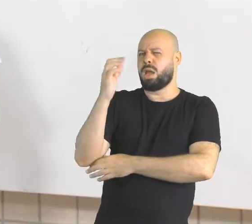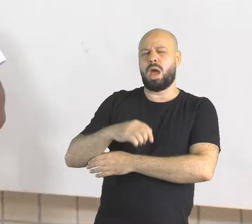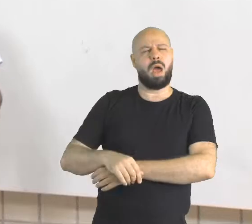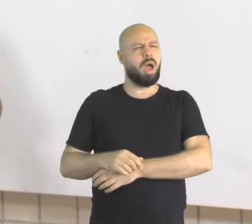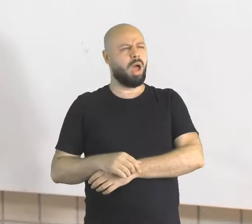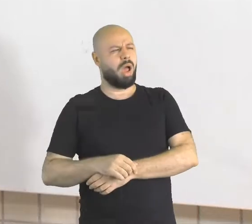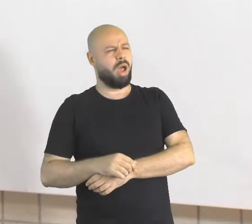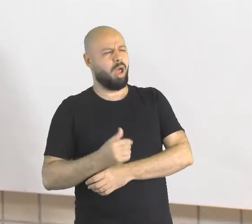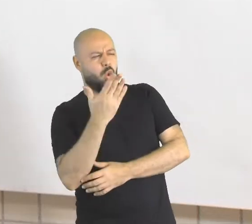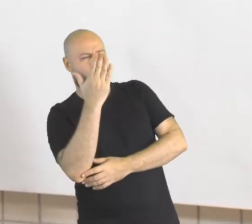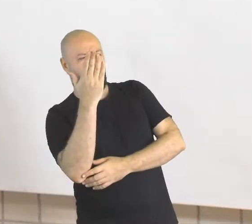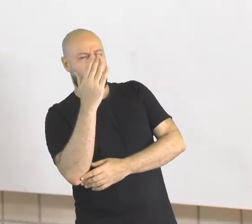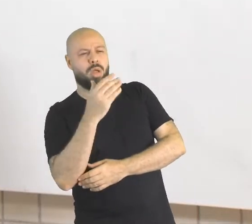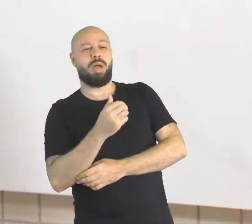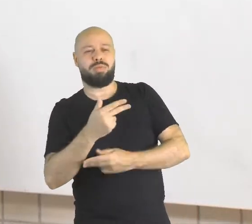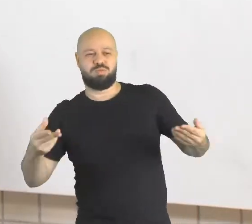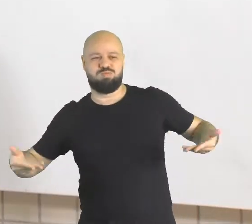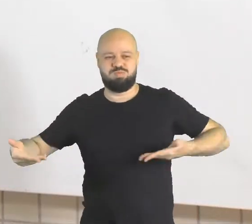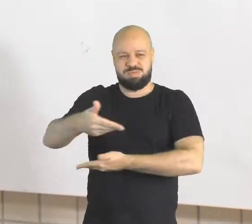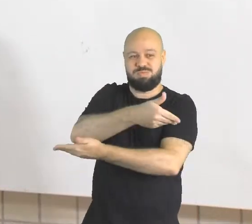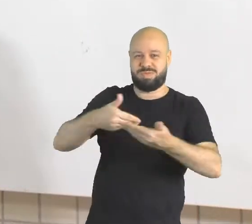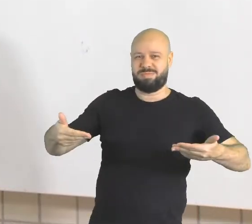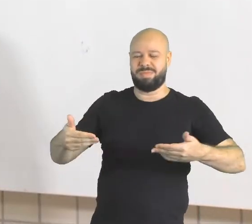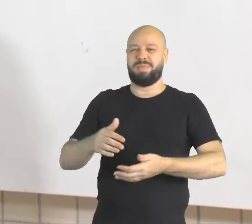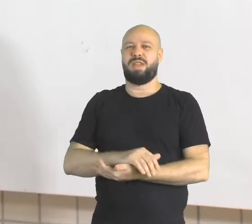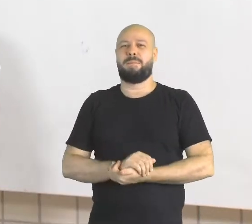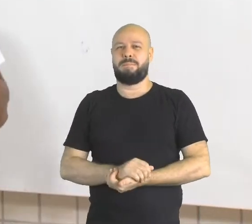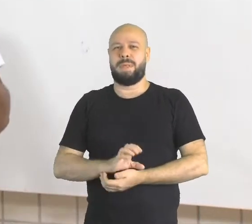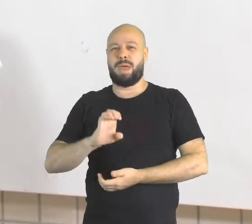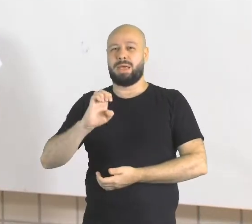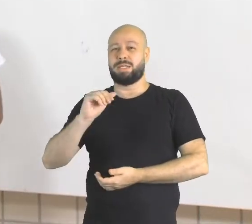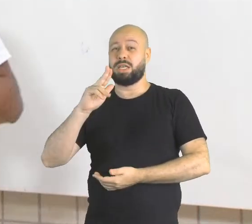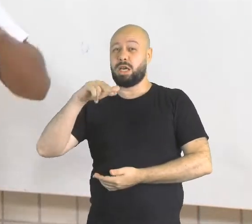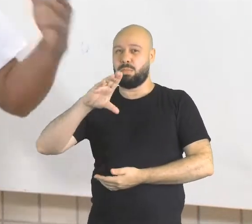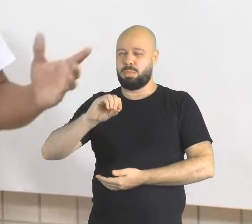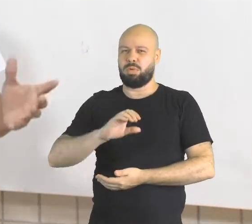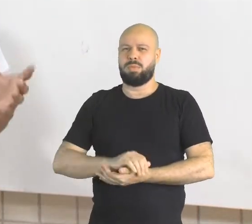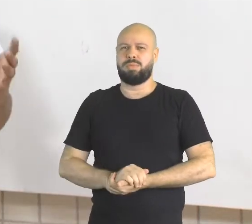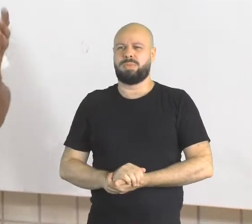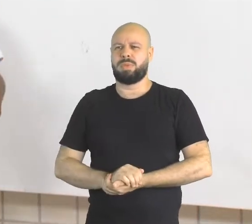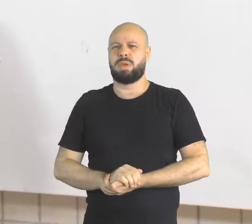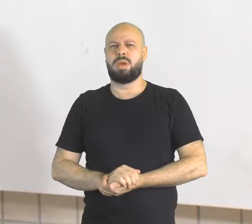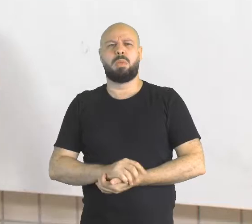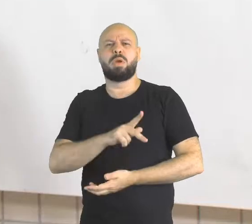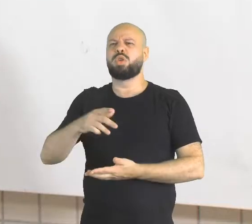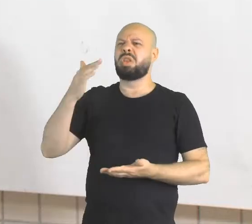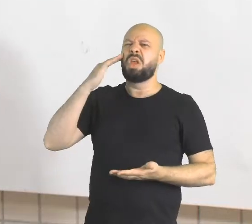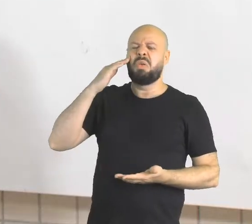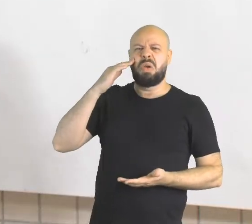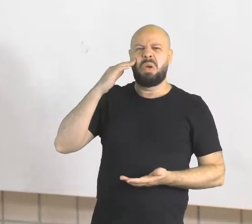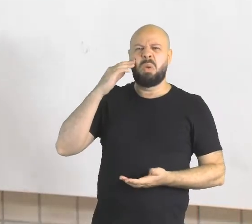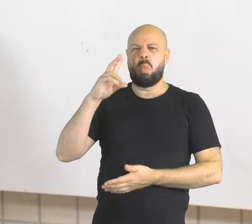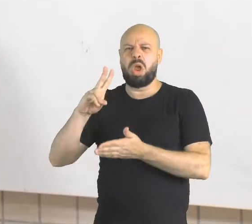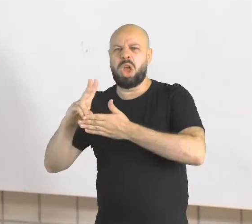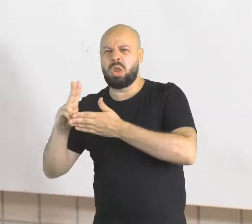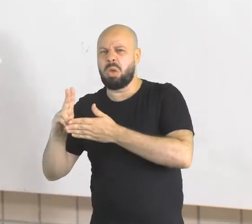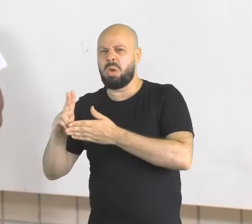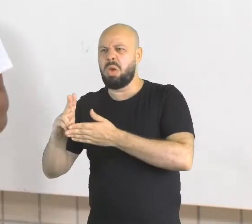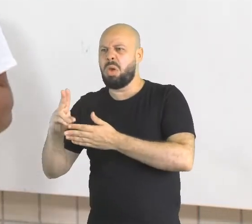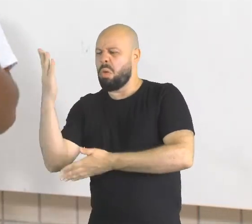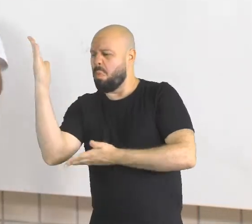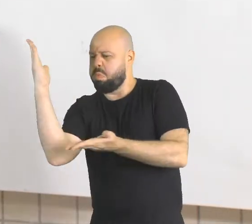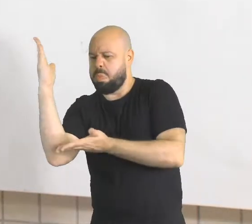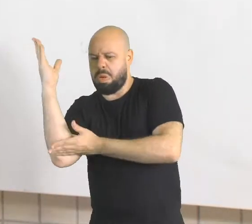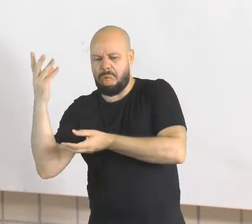comerciais conhecidas como escambo, tá? Bom, professor, então o índio cortava madeira e levava para o